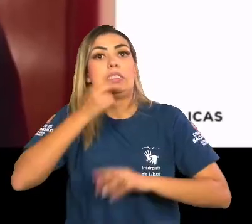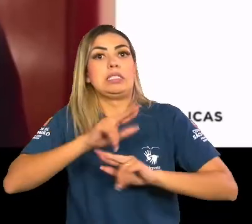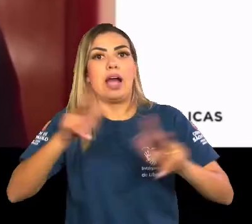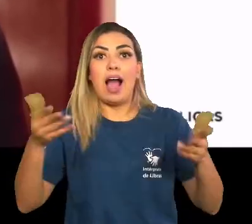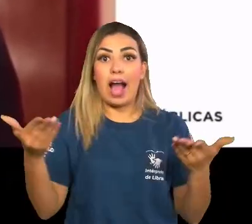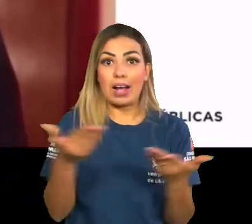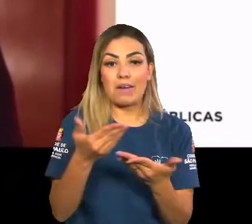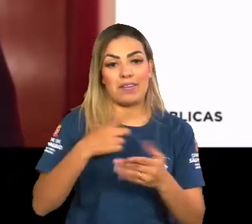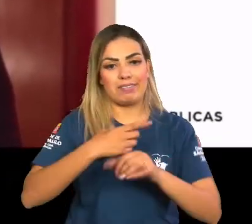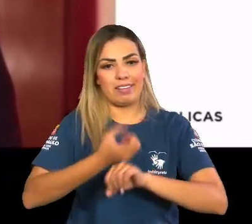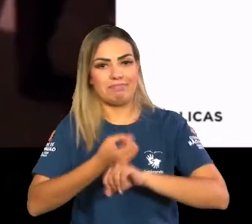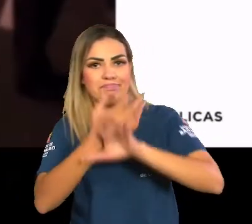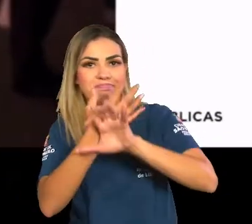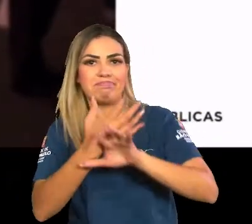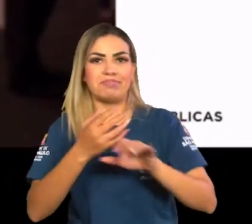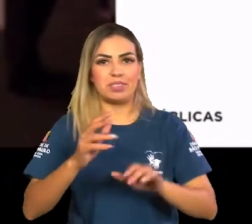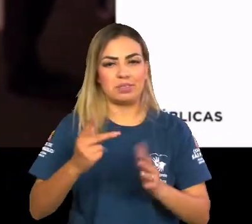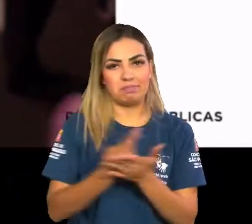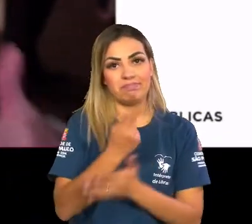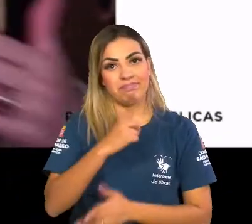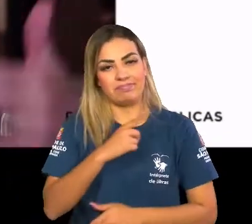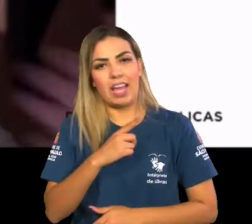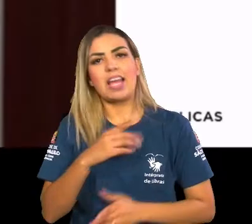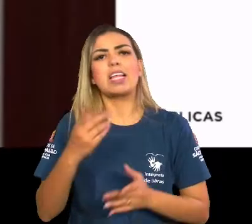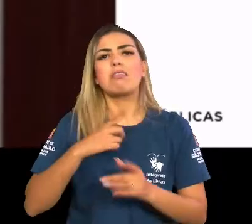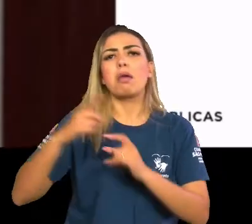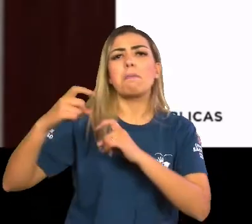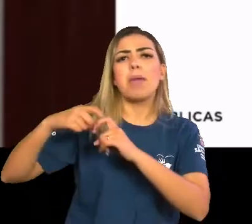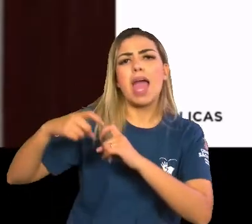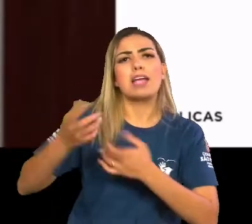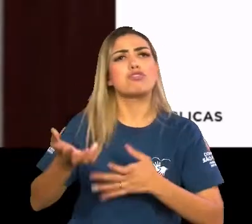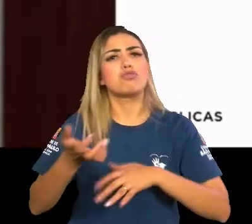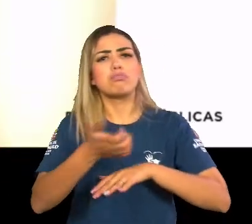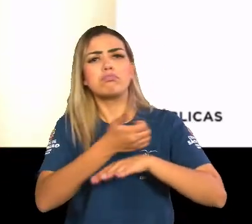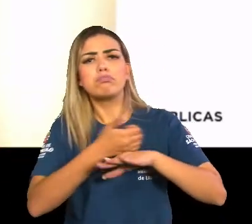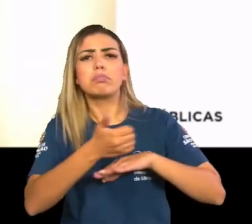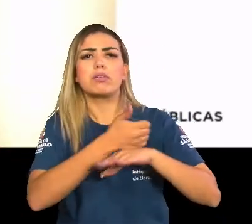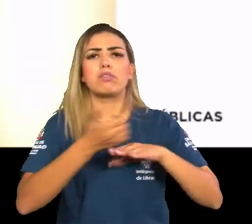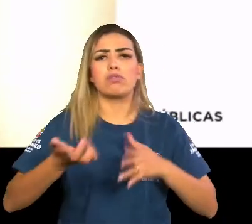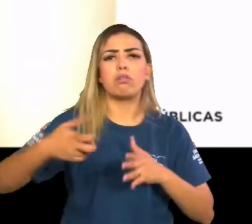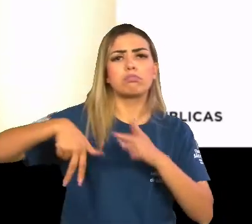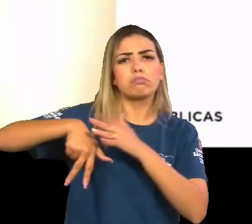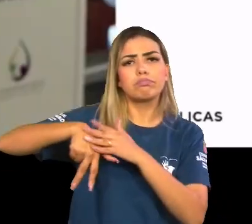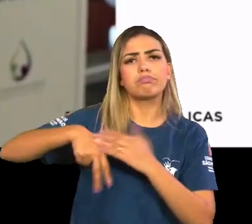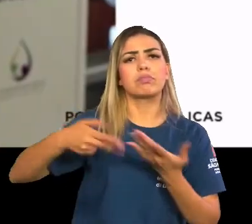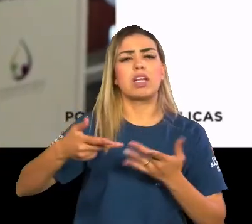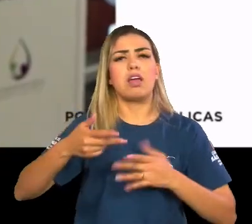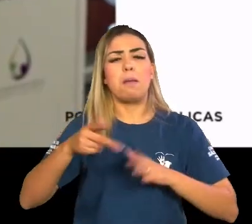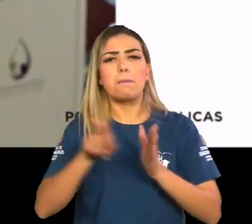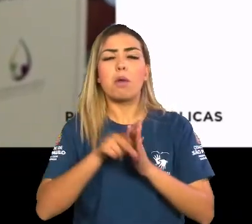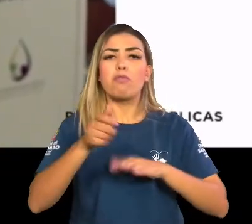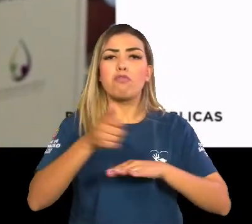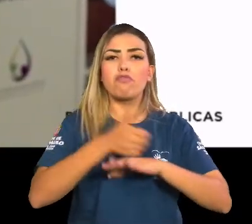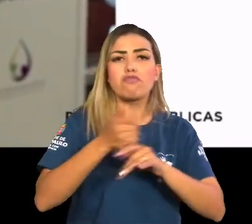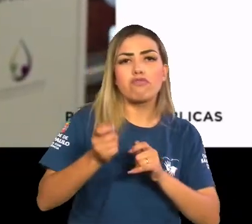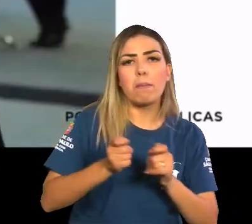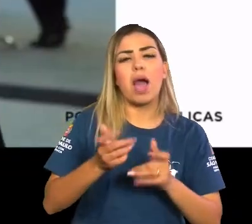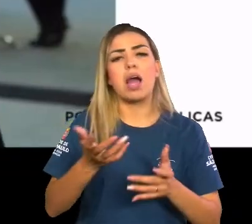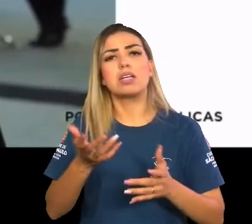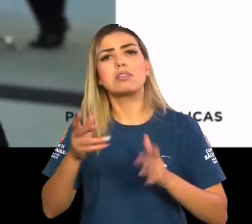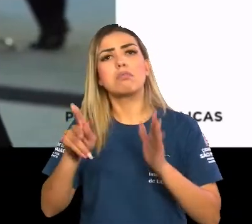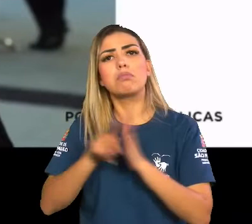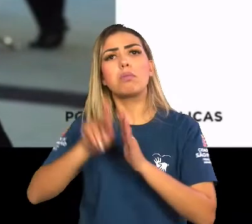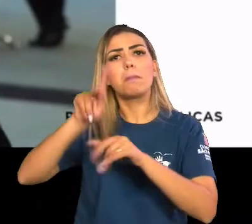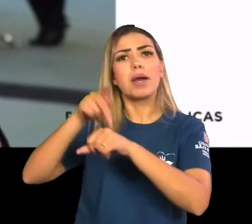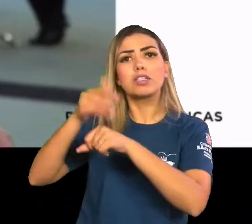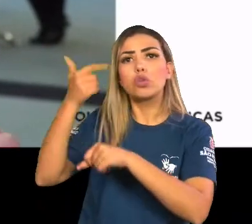híbrido, reuniu pacientes, pesquisadores, médicos, não médicos, indústria farmacêutica, agências reguladoras nacionais